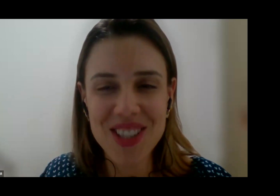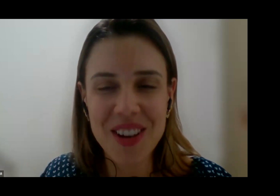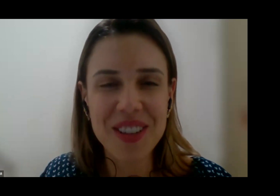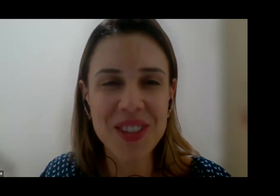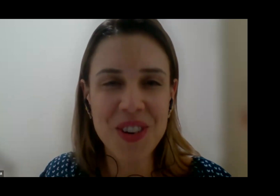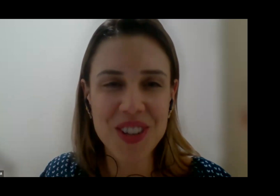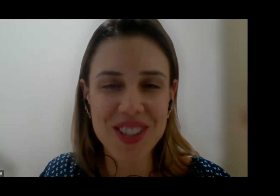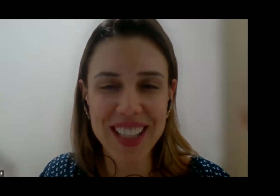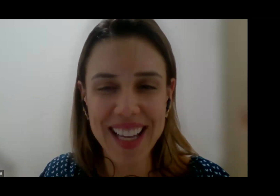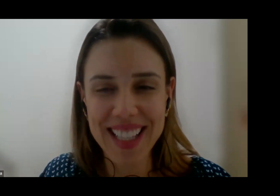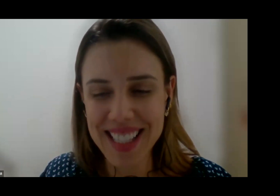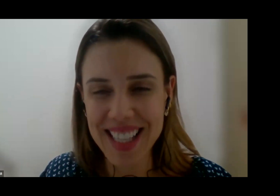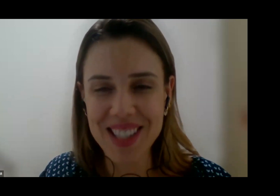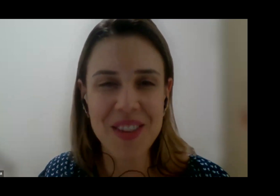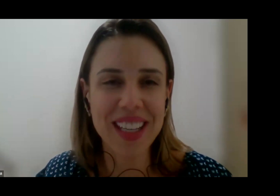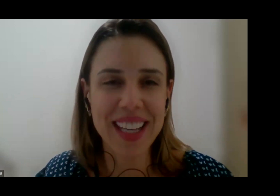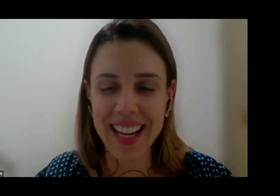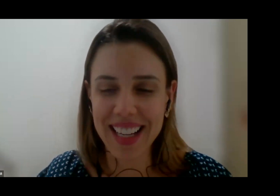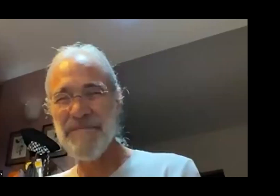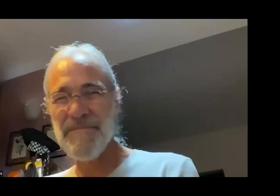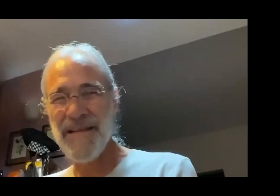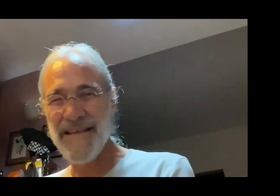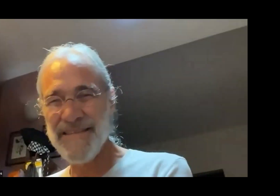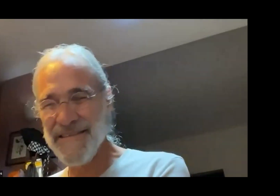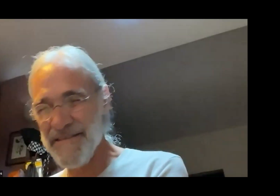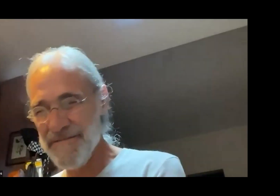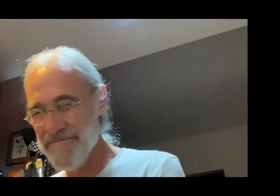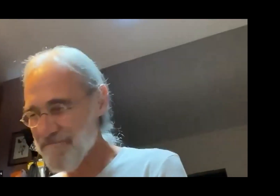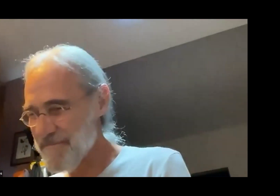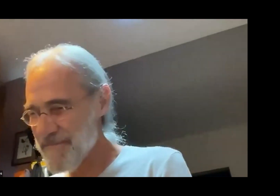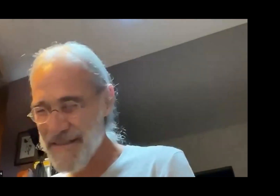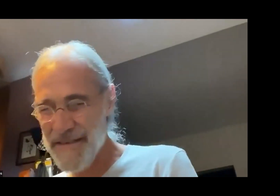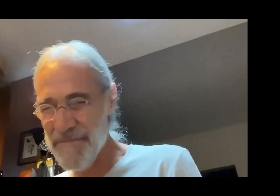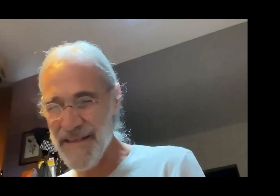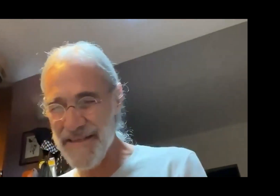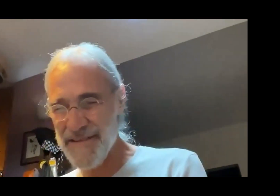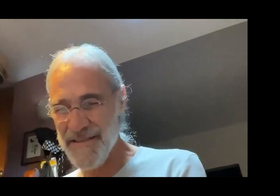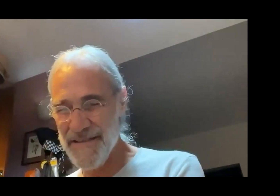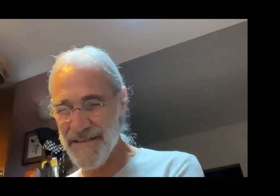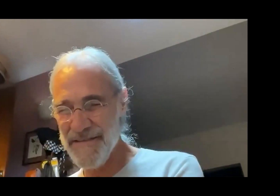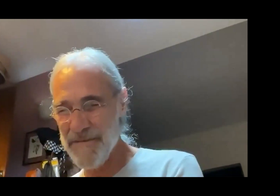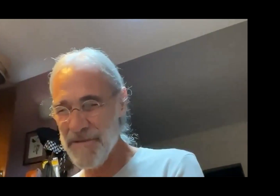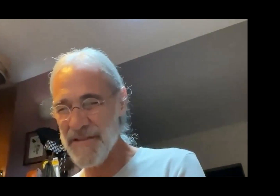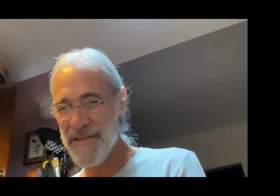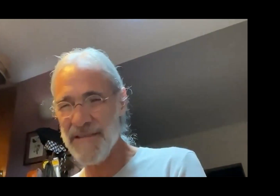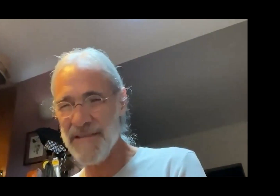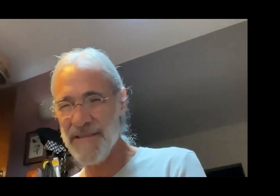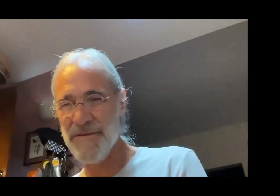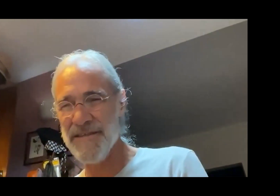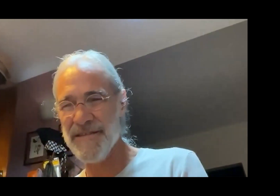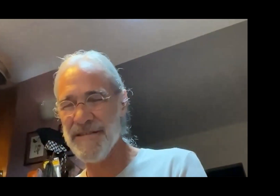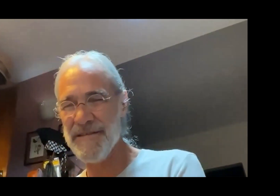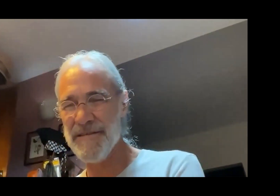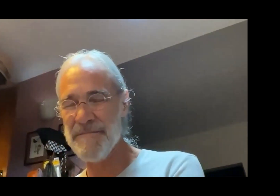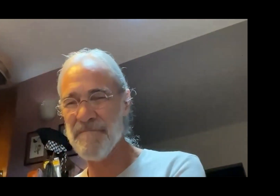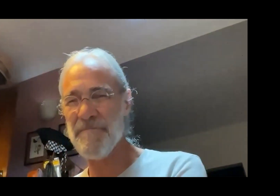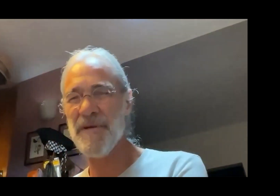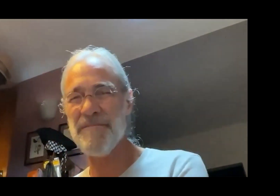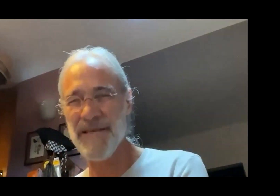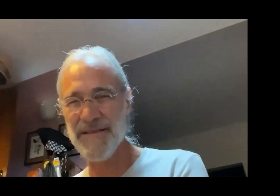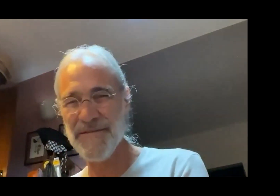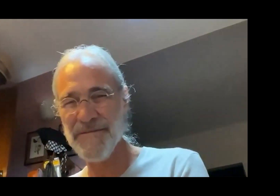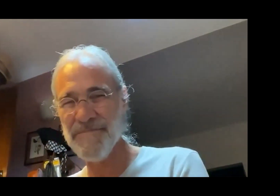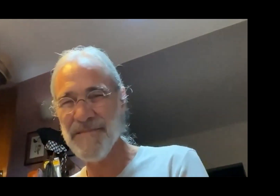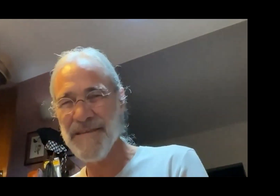Rui. A gente estava falando hoje, né, dessa webinar Beleza, aí. que beleza de apresentações